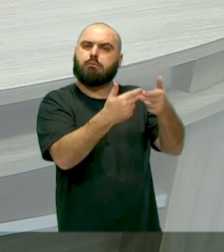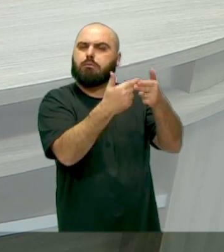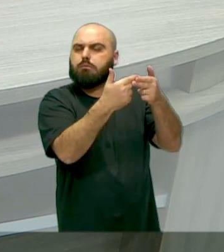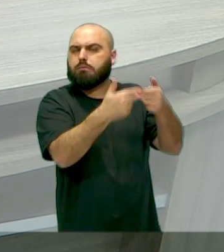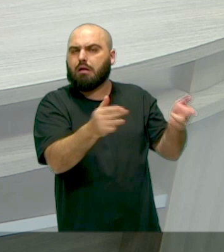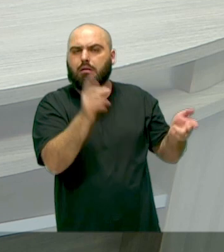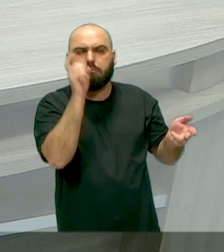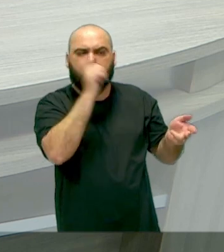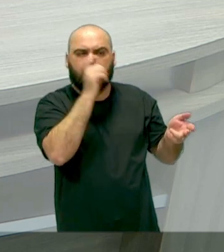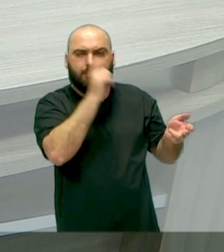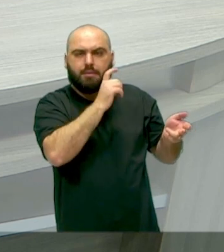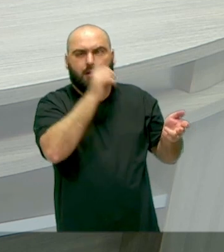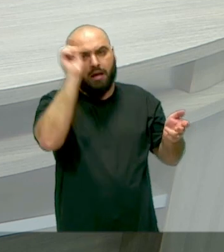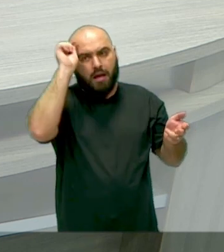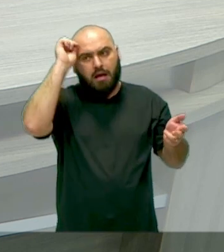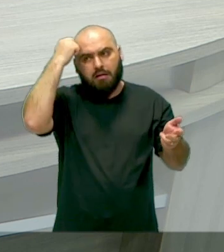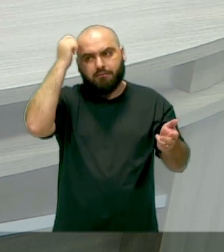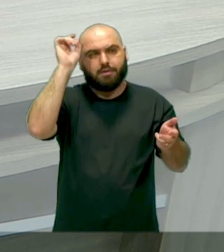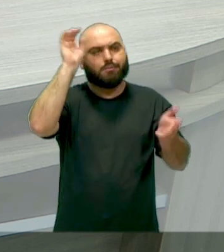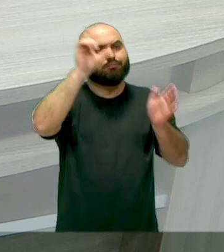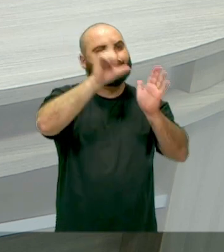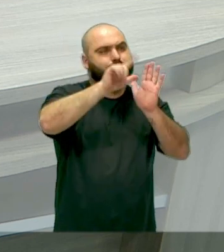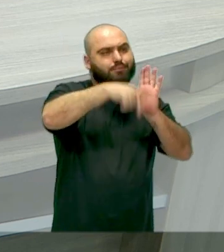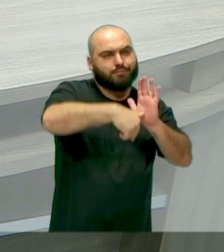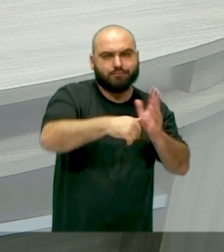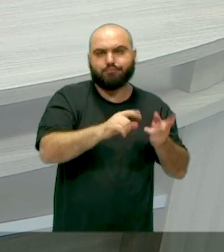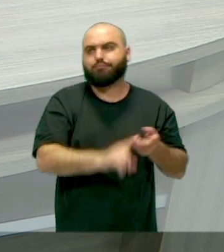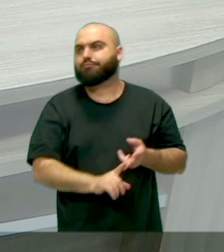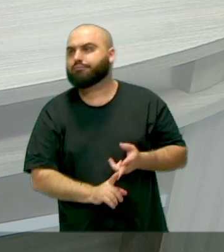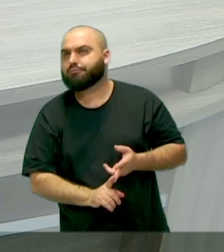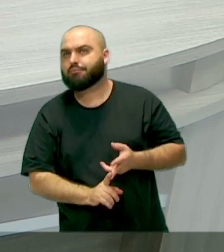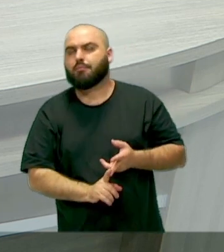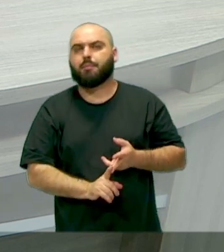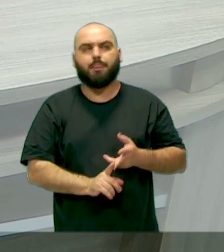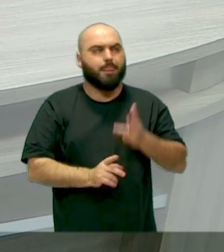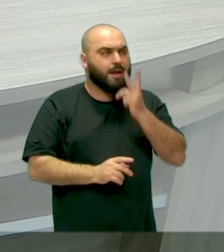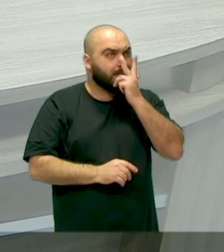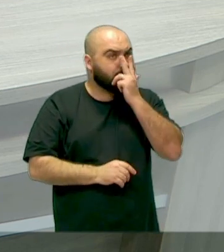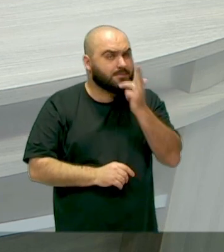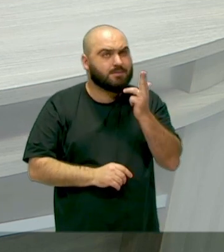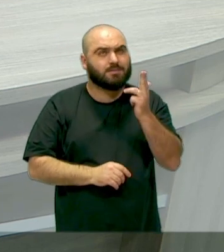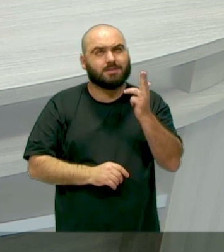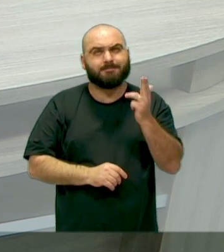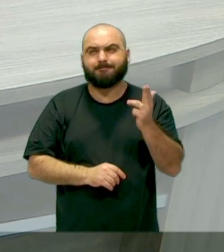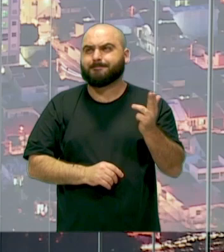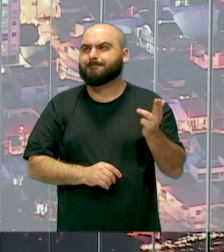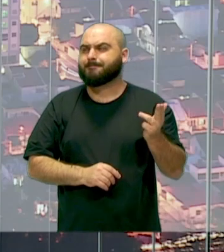na África só tem atraso. Agora, se eu não me engano, foi no